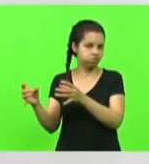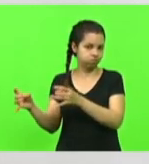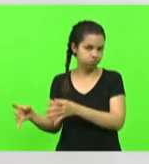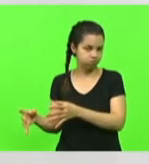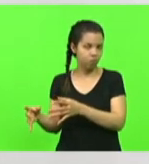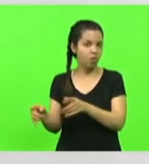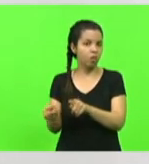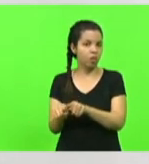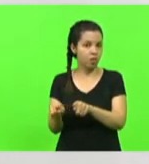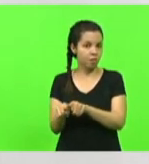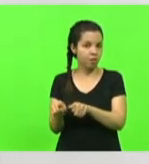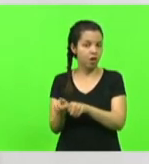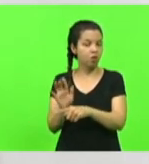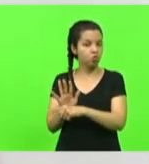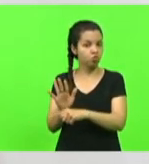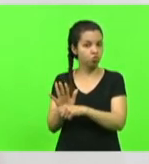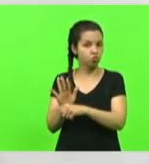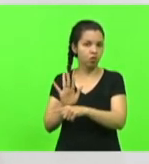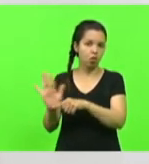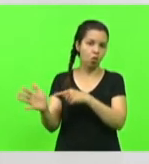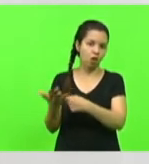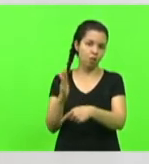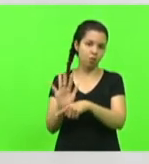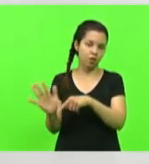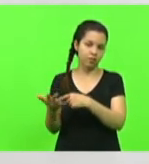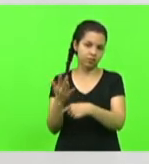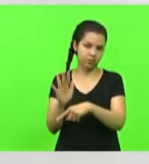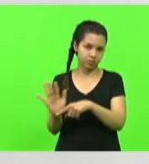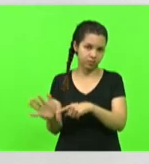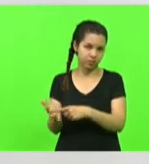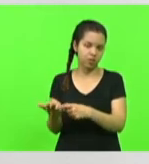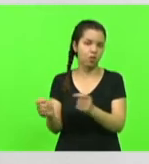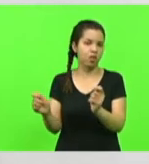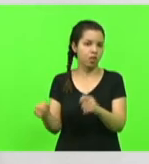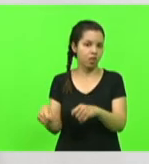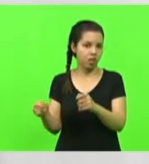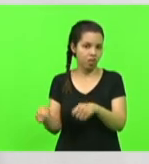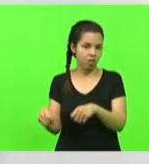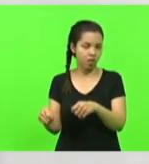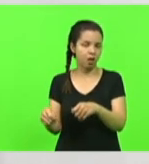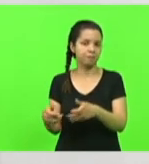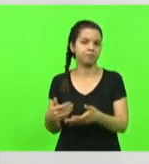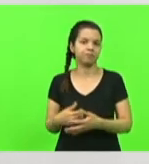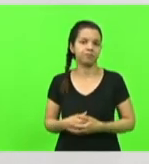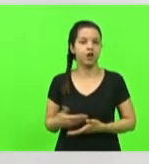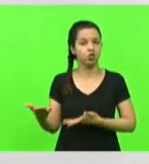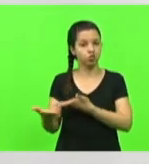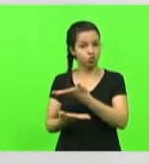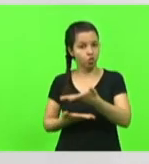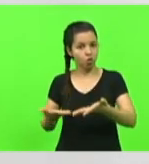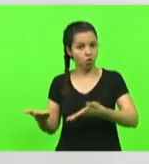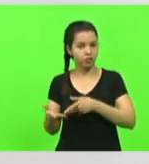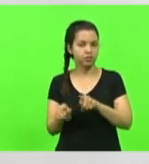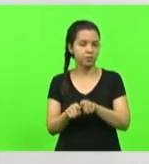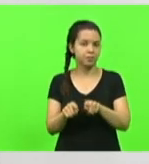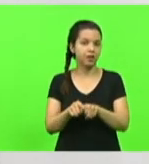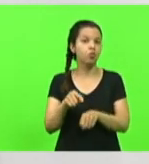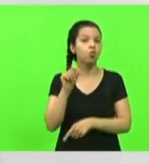criando um clima propício de cooperação à troca de experiências